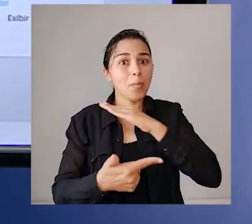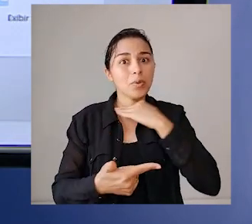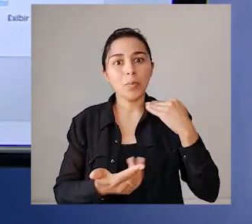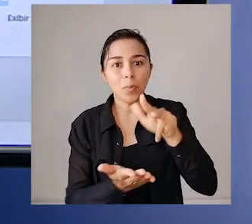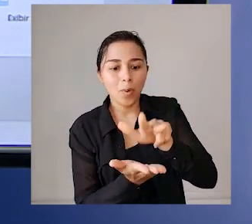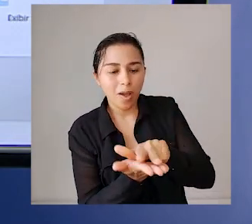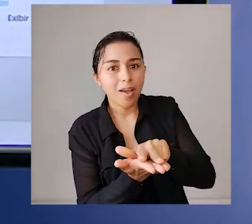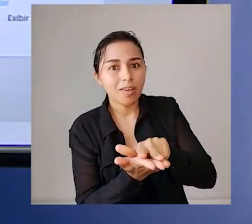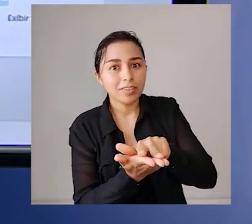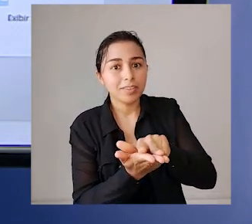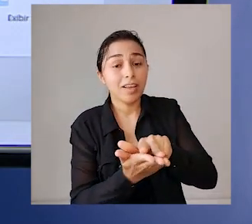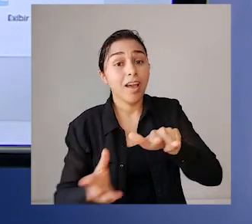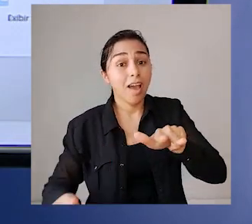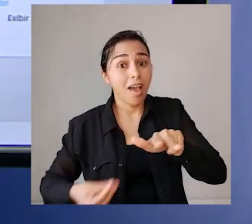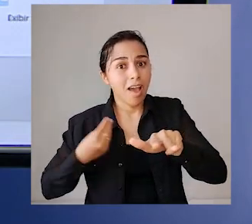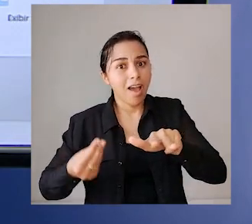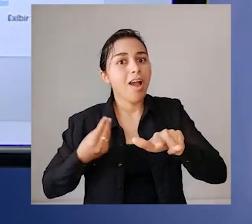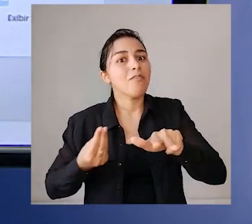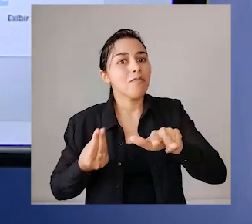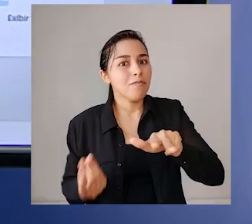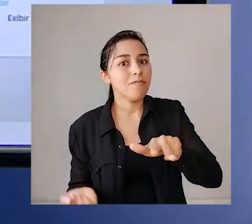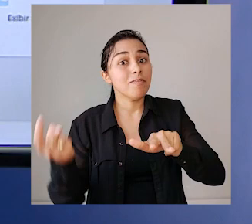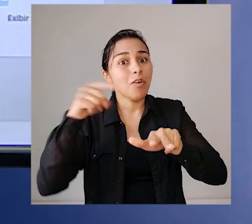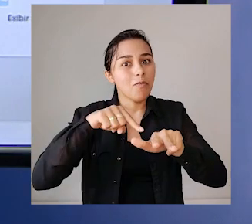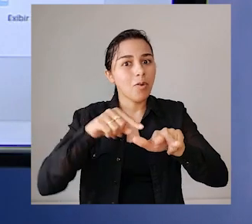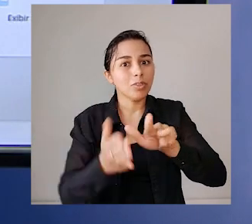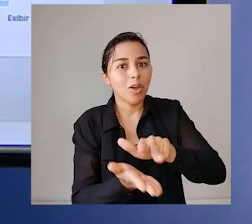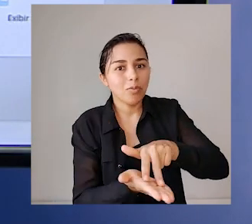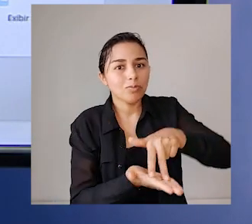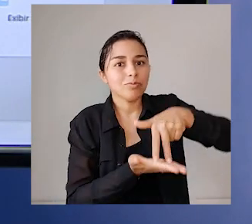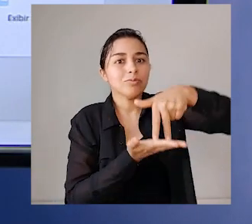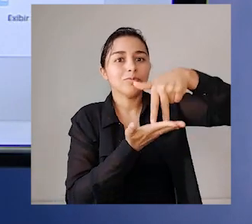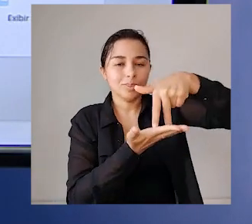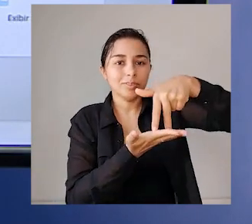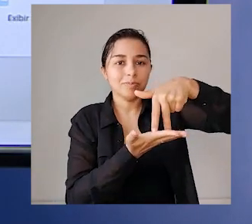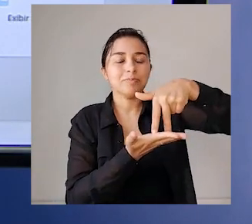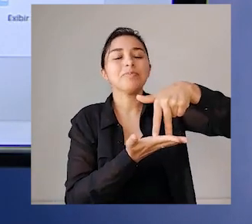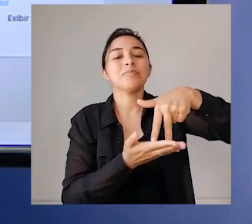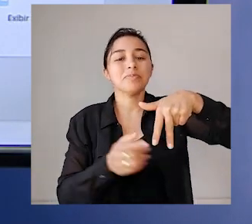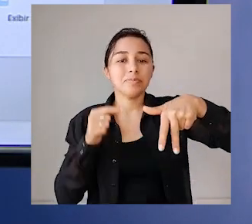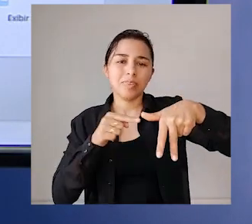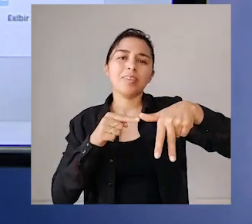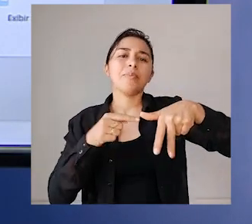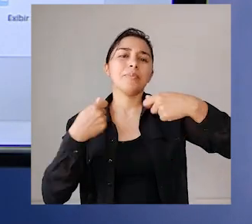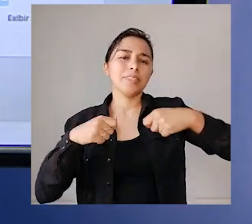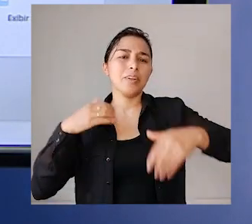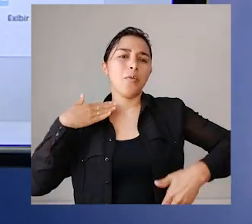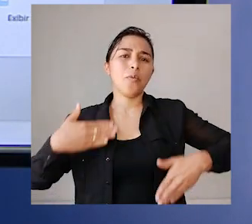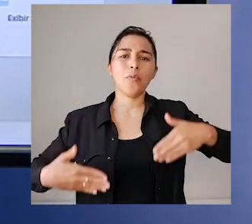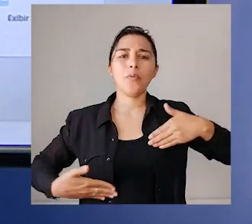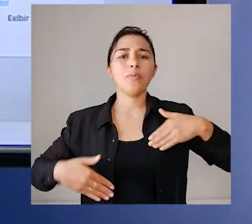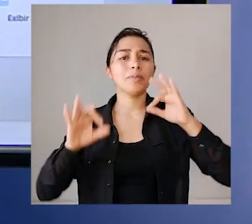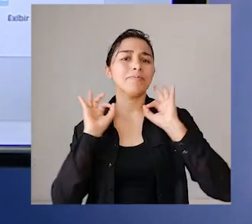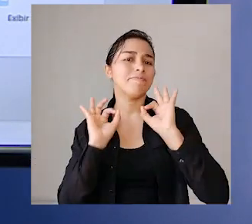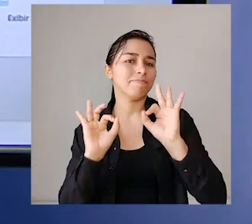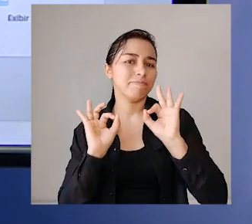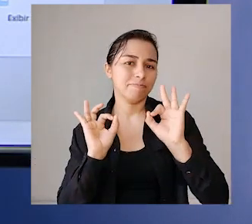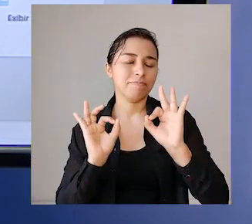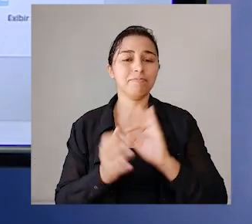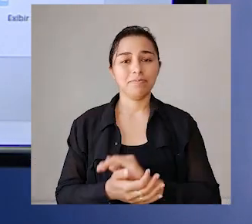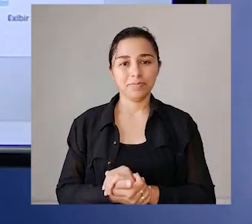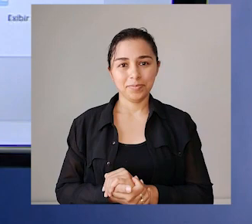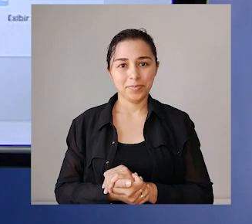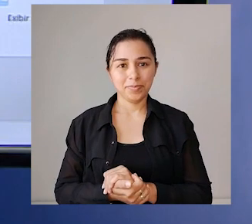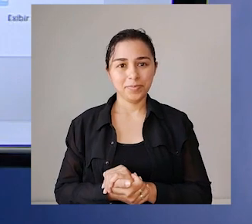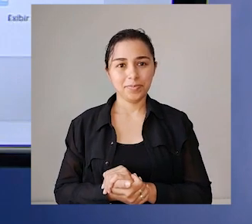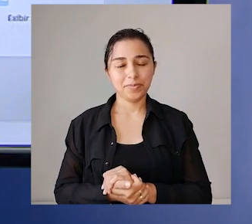morte. Então, quando essa alma voltasse para o corpo teria que estar em um estado